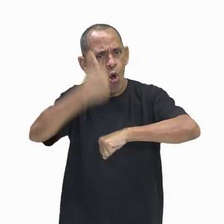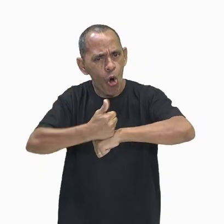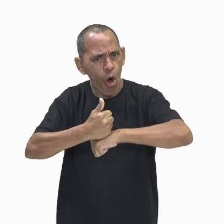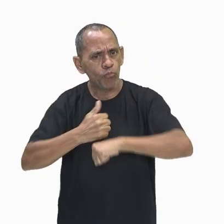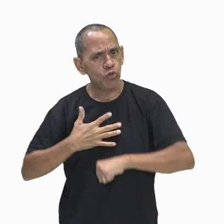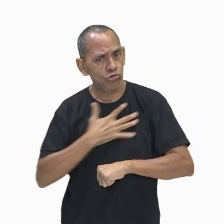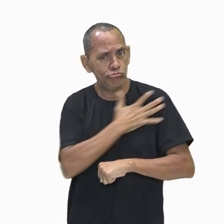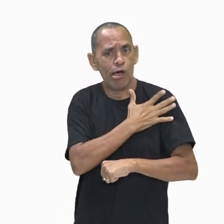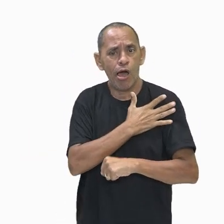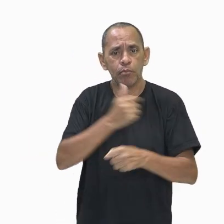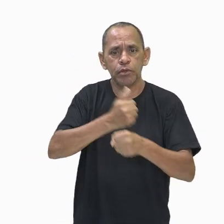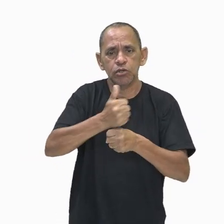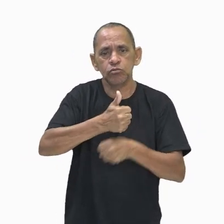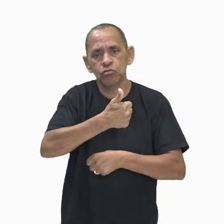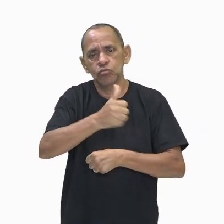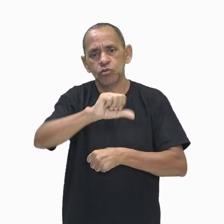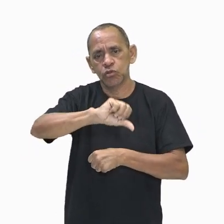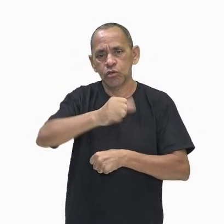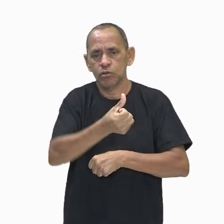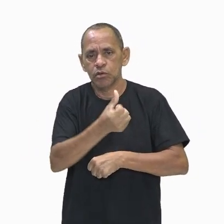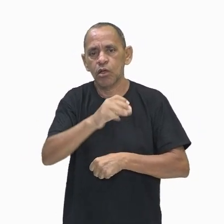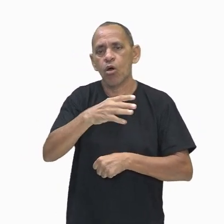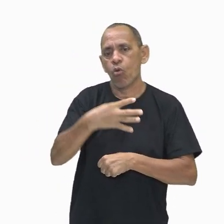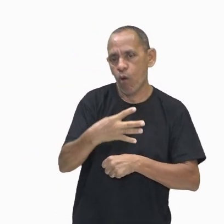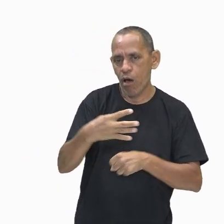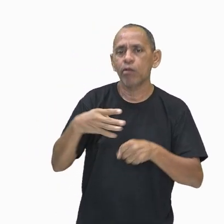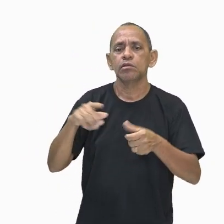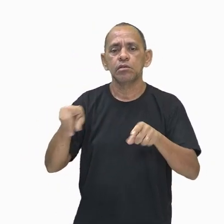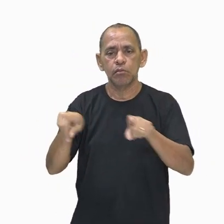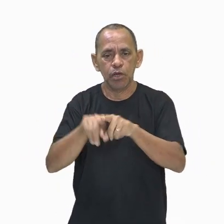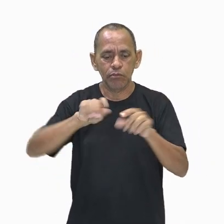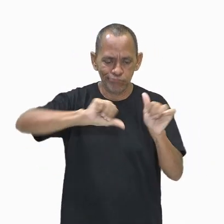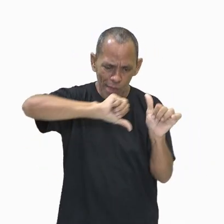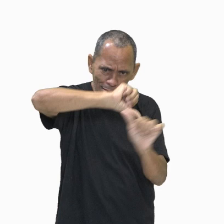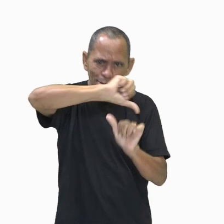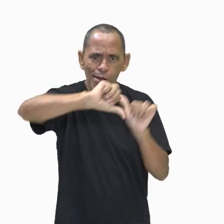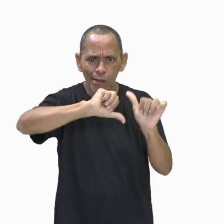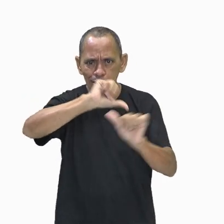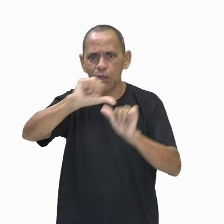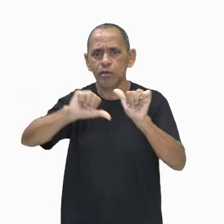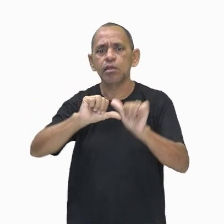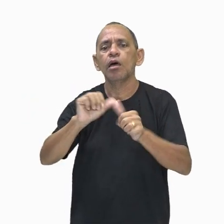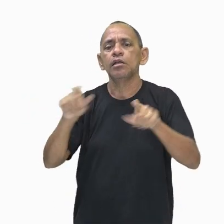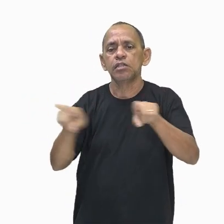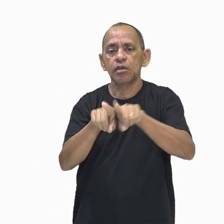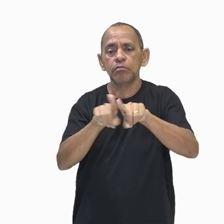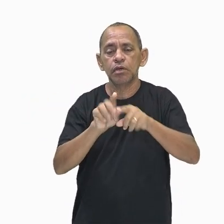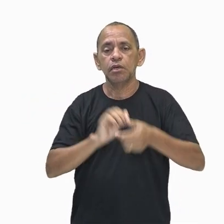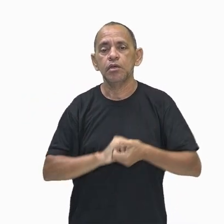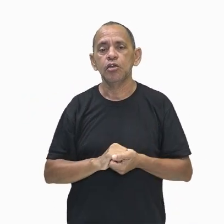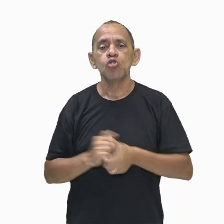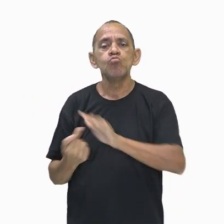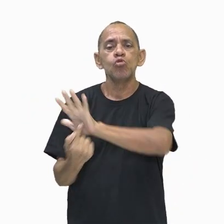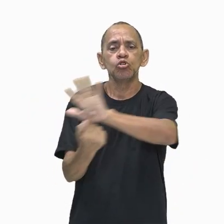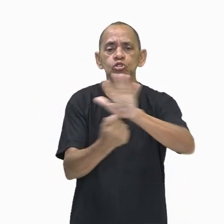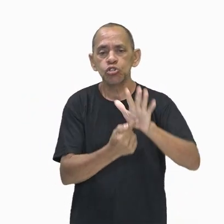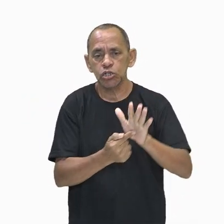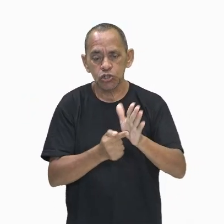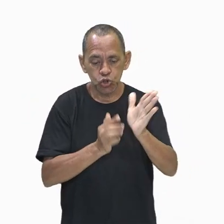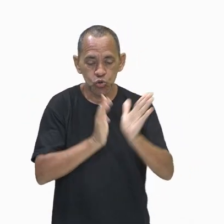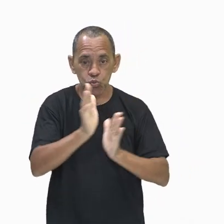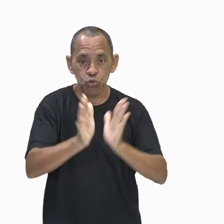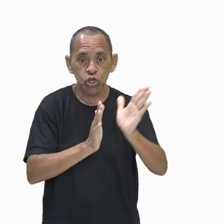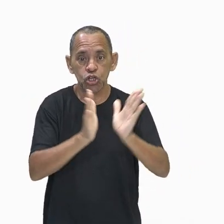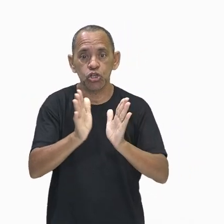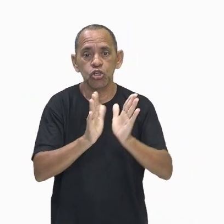1964, a música brasileira passou por mais uma transformação. Novamente, refletindo seu tempo, a arte saiu